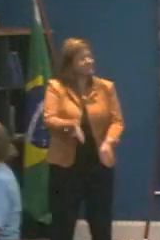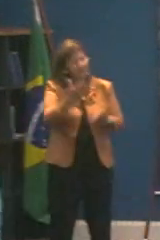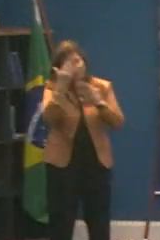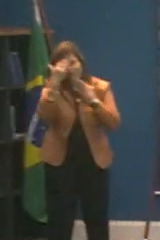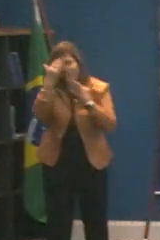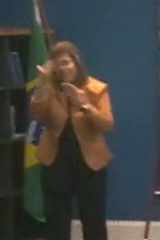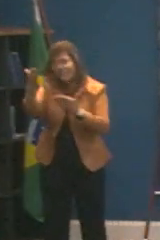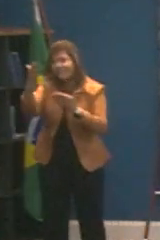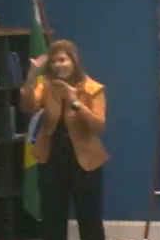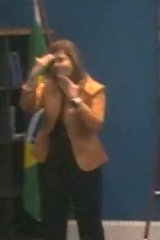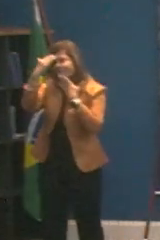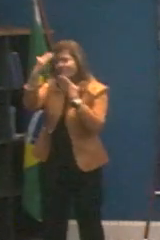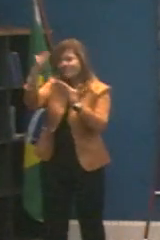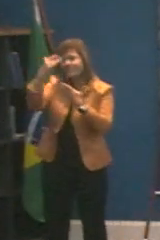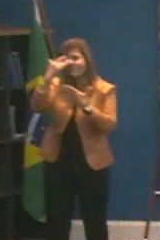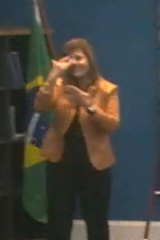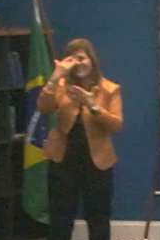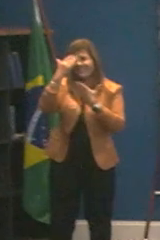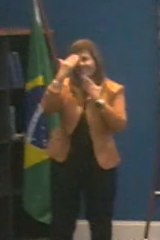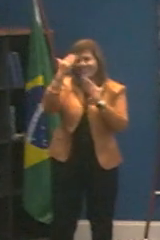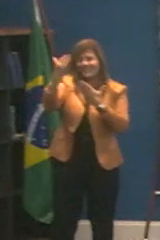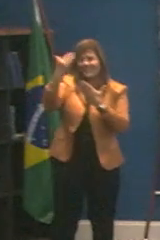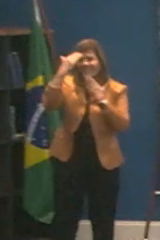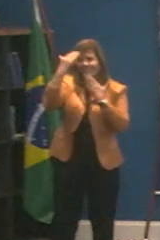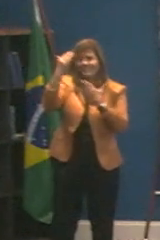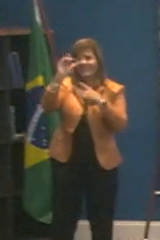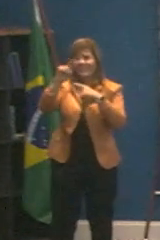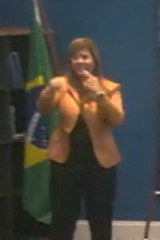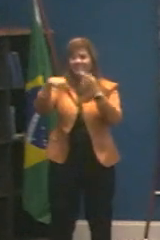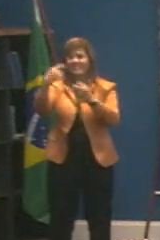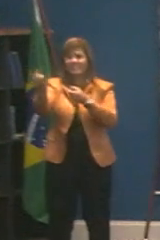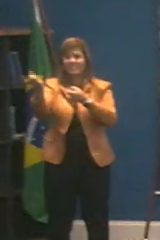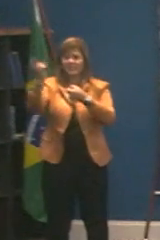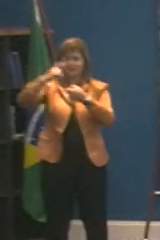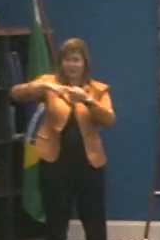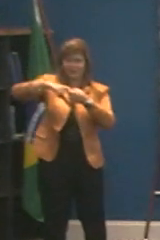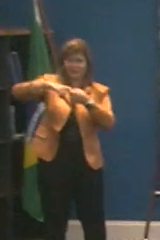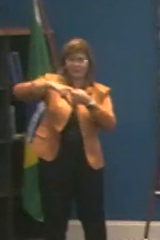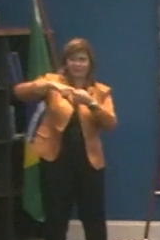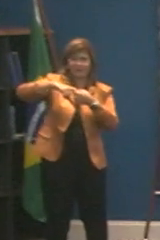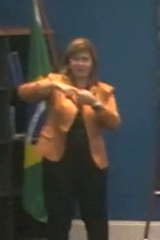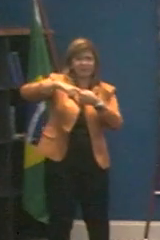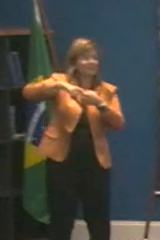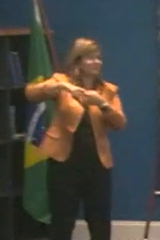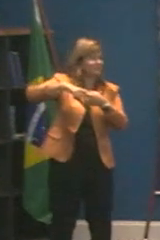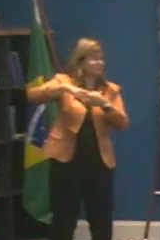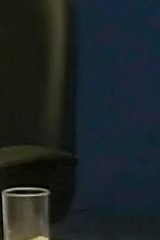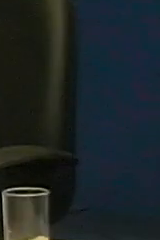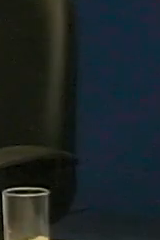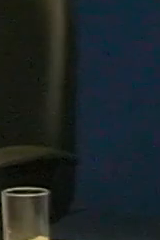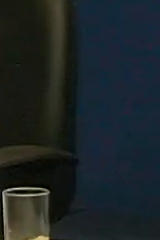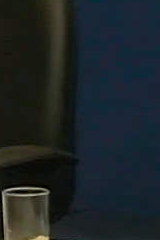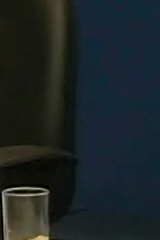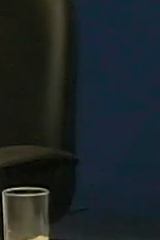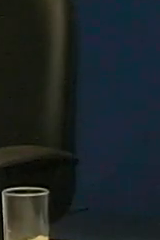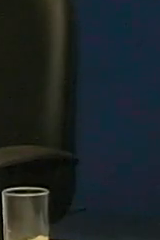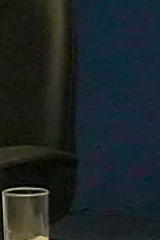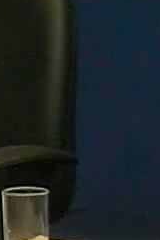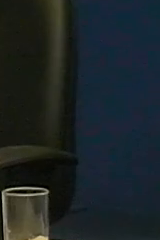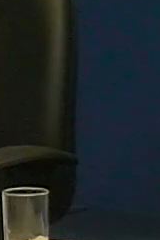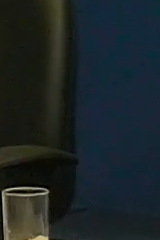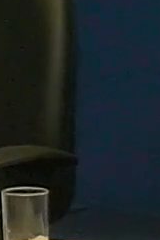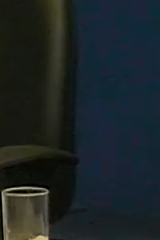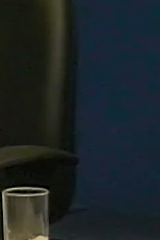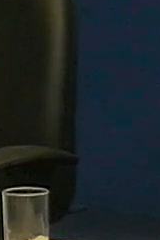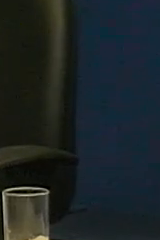Obrigada. Depois talvez a gente volte, não sei. Eu não sei da direção, porque quando a gente canta, a